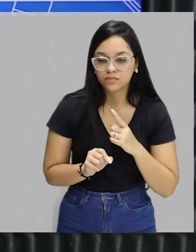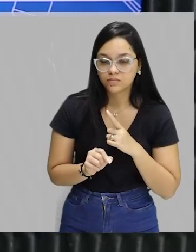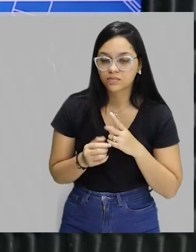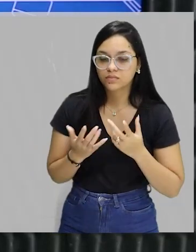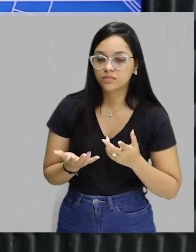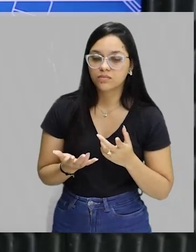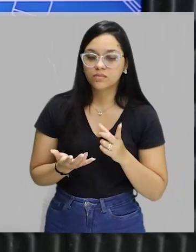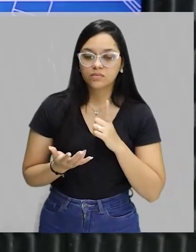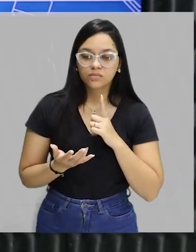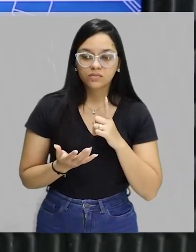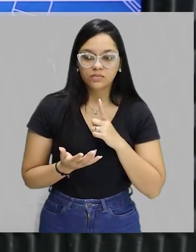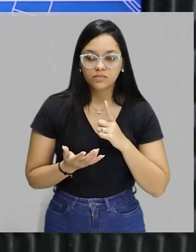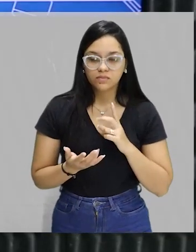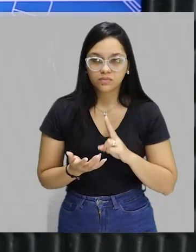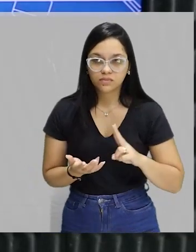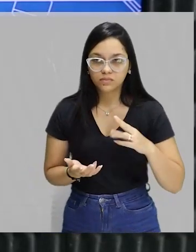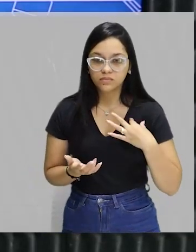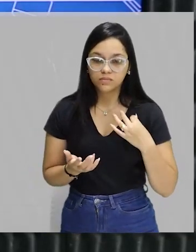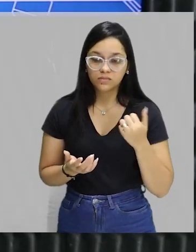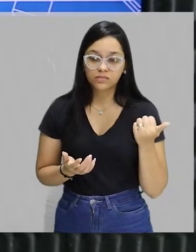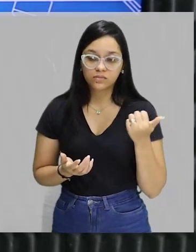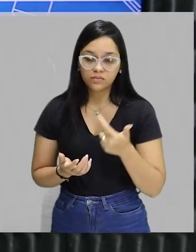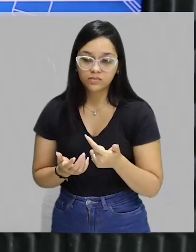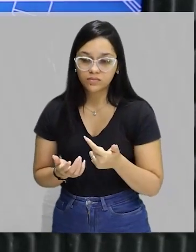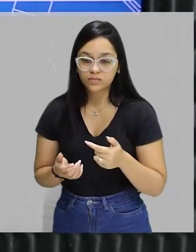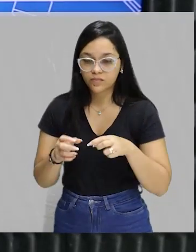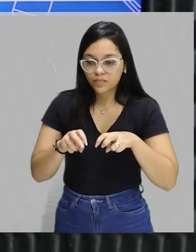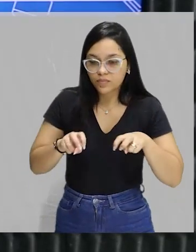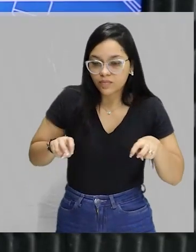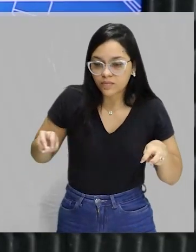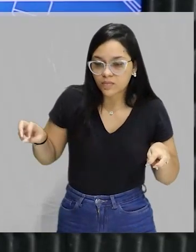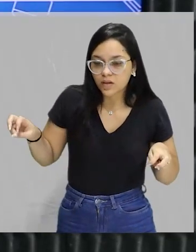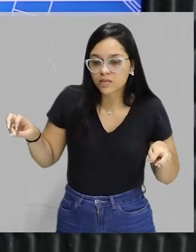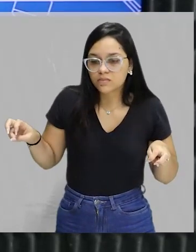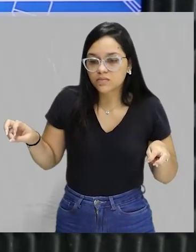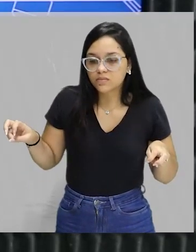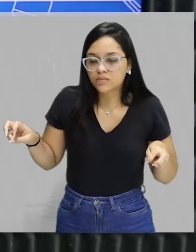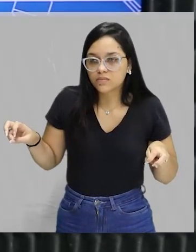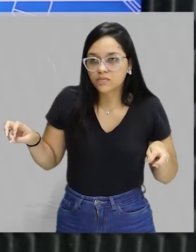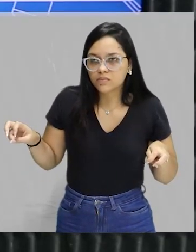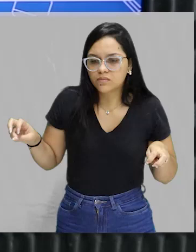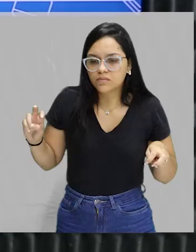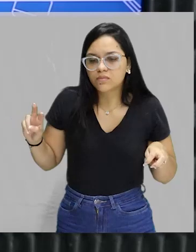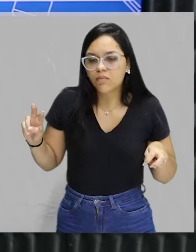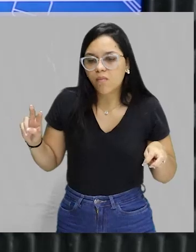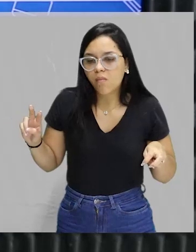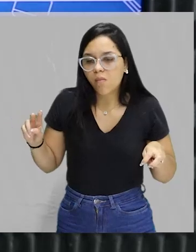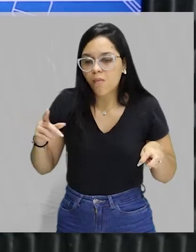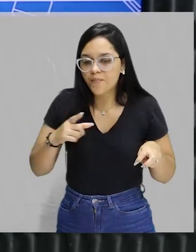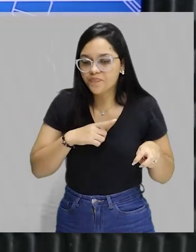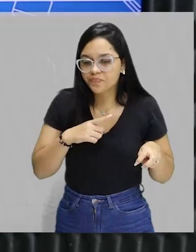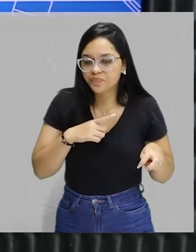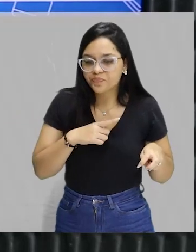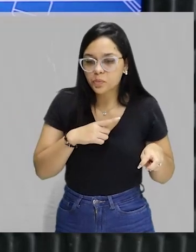meio, vestida de branco, com 12 figuras sentadas em Montmartre, perdão, acho que é Montmartre, estou na